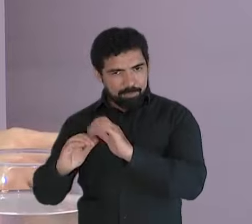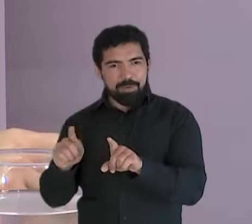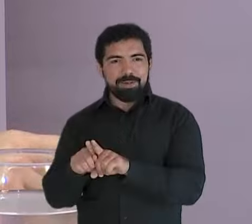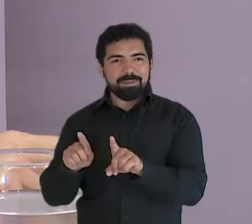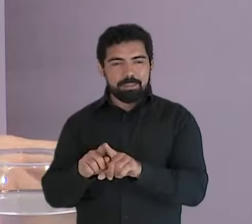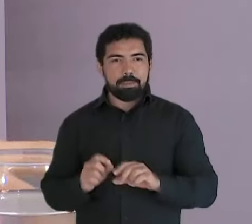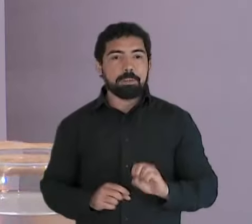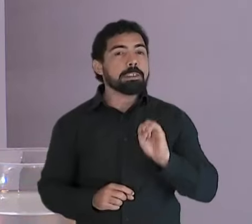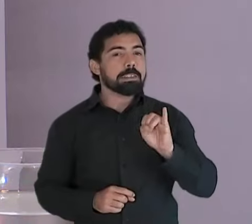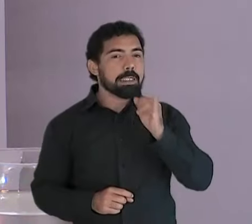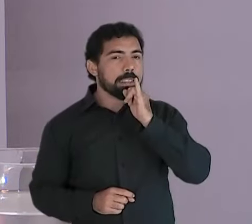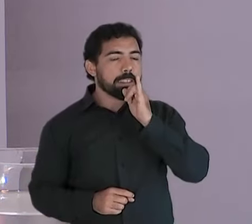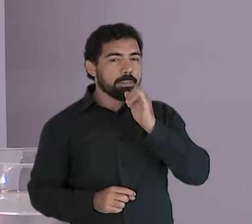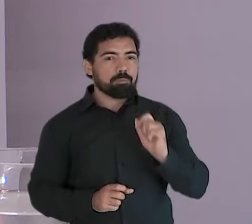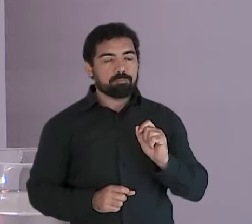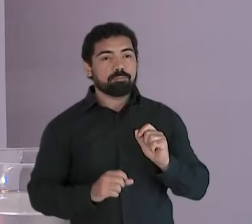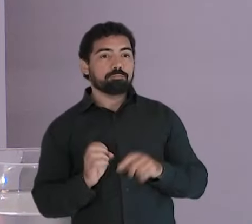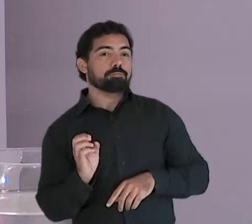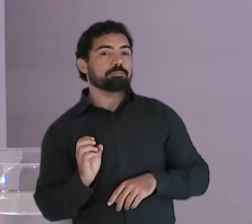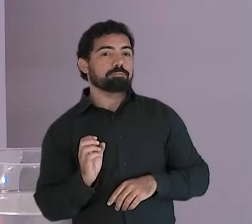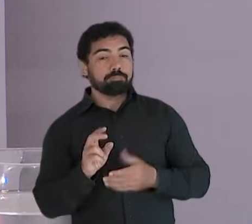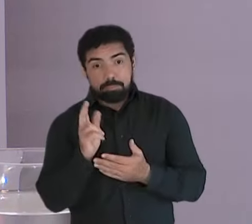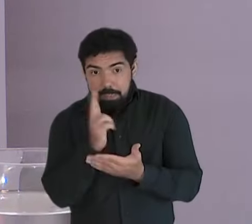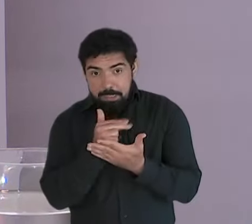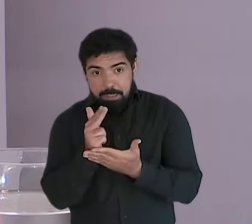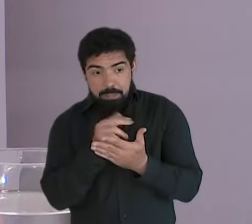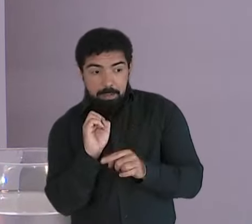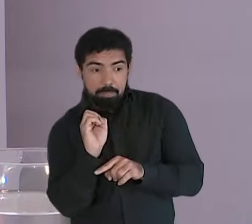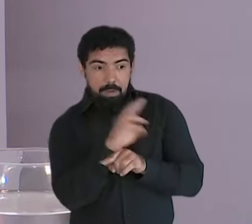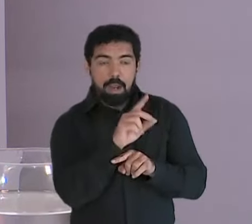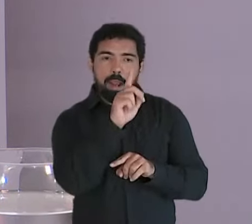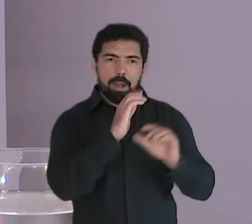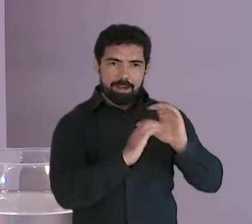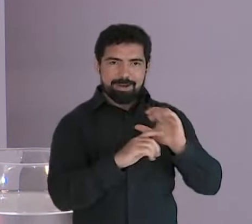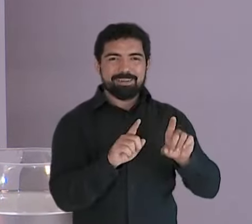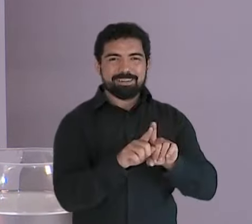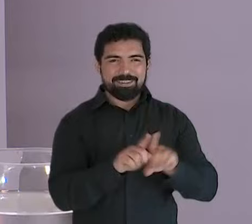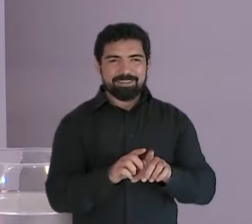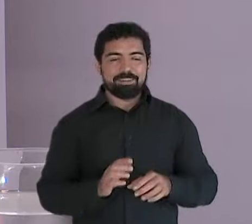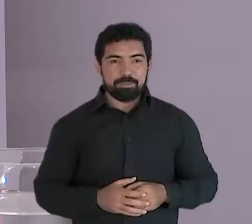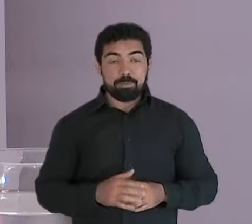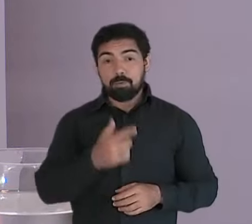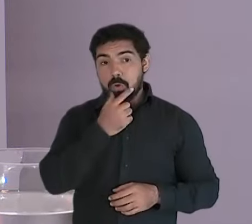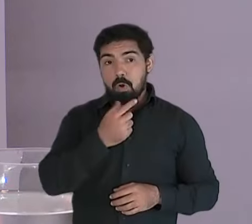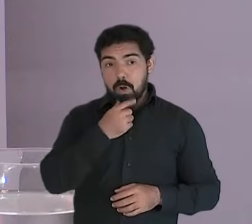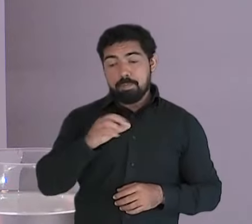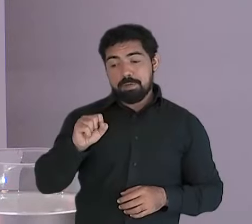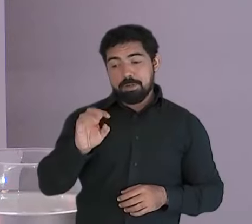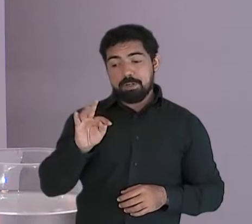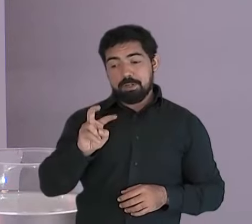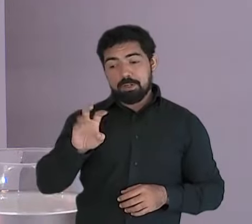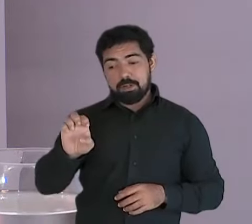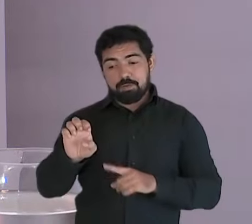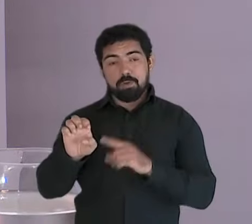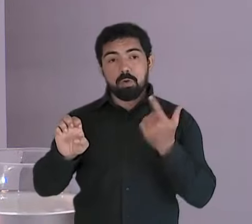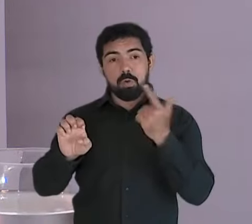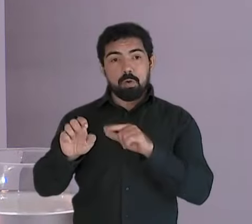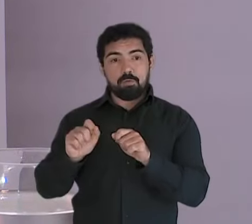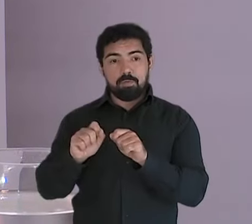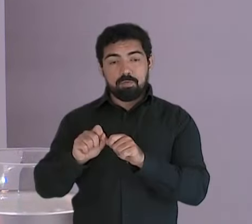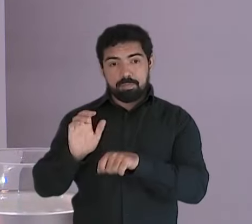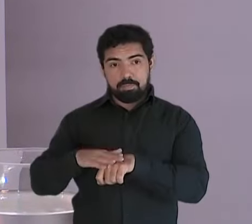alternativa. E aí o Stephen Hawking, ele publicava, ele escrevia, ele conseguiu desenvolveram